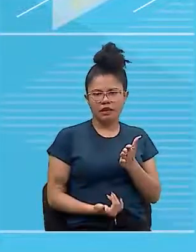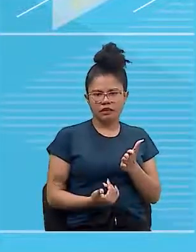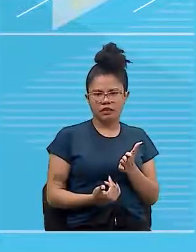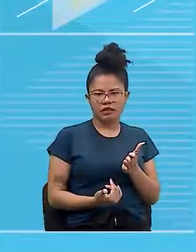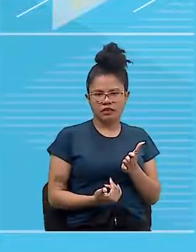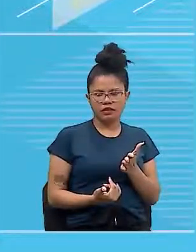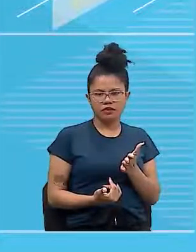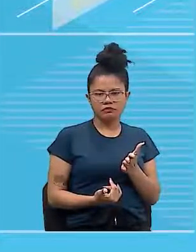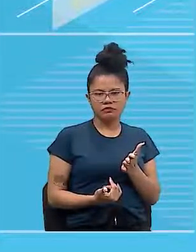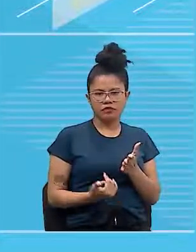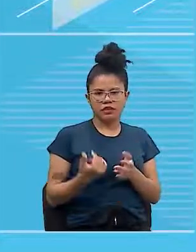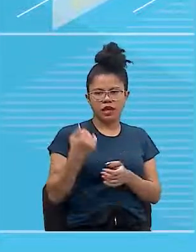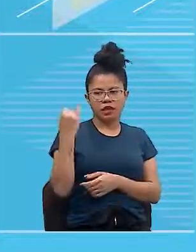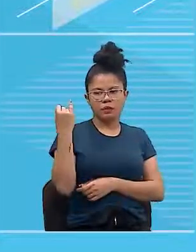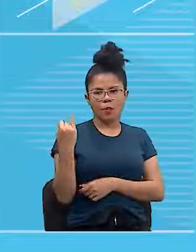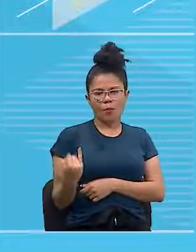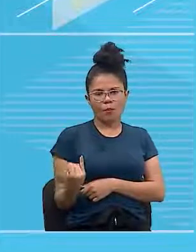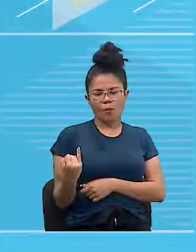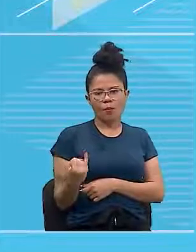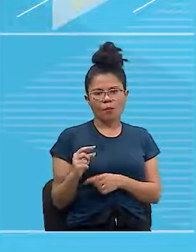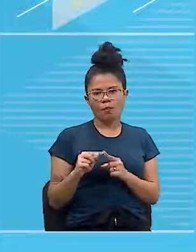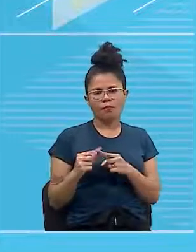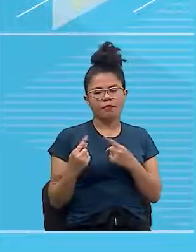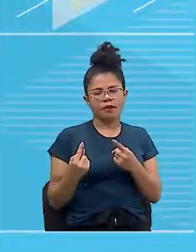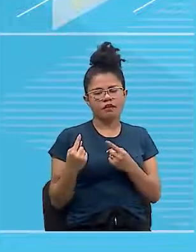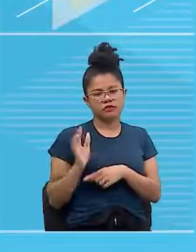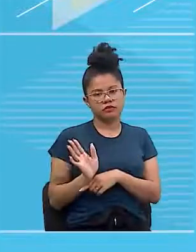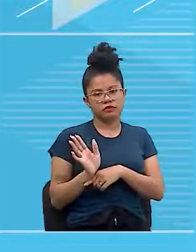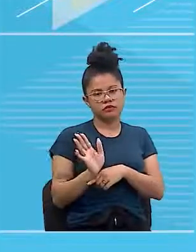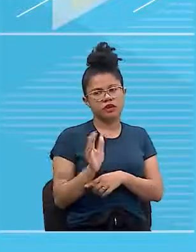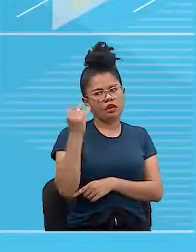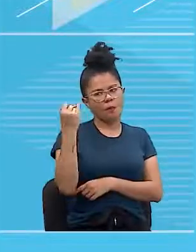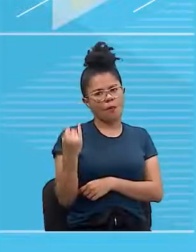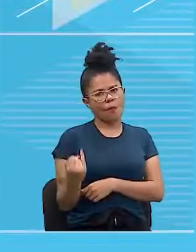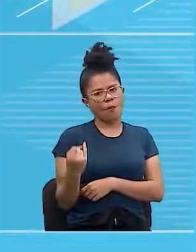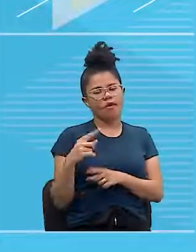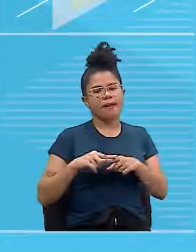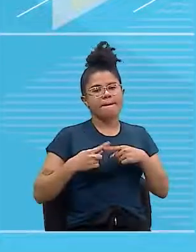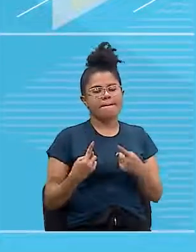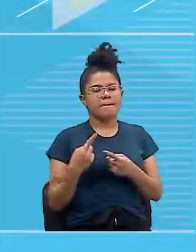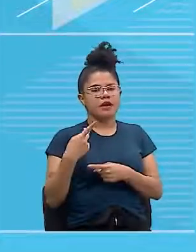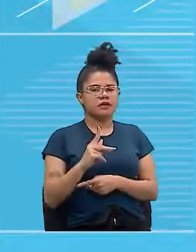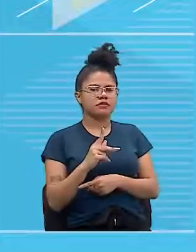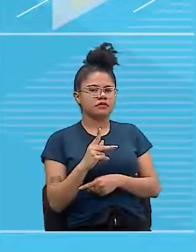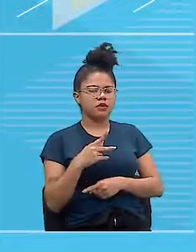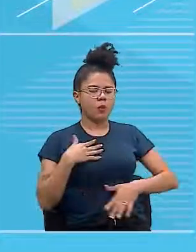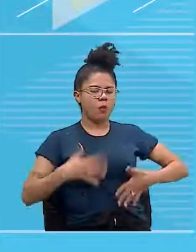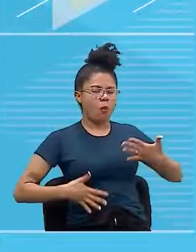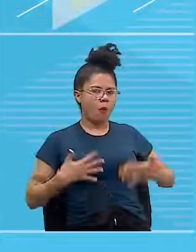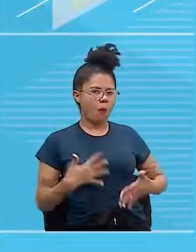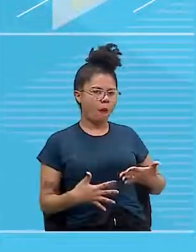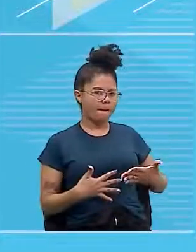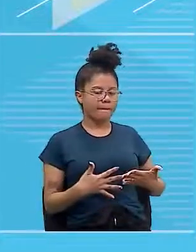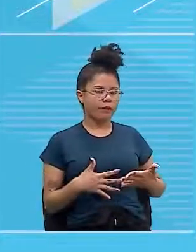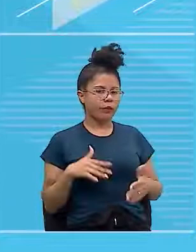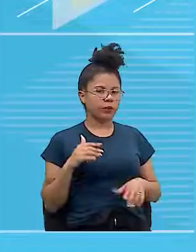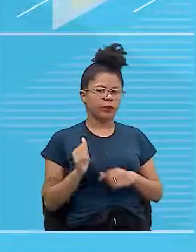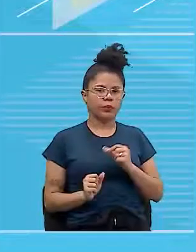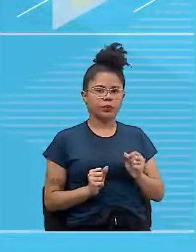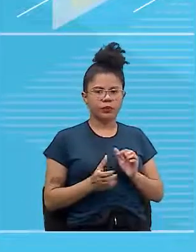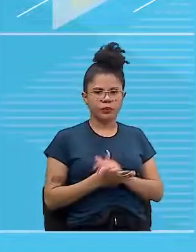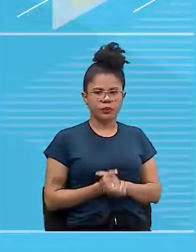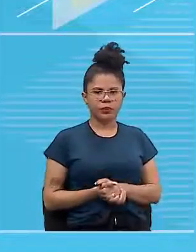não tô falando a qualidade de vida falando na perda de peso ele vai te ajudar a perder peso mas até o metabolismo basal ele é de fato